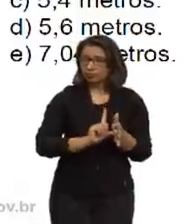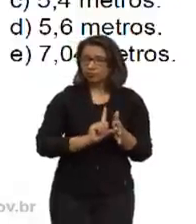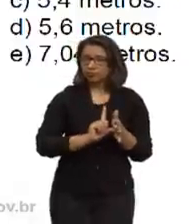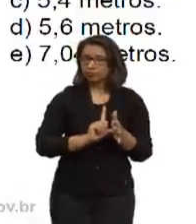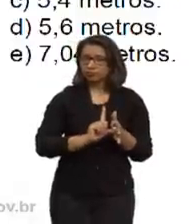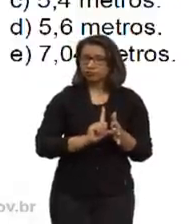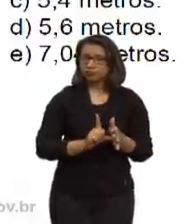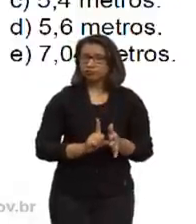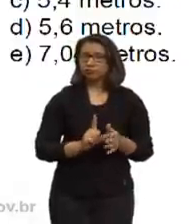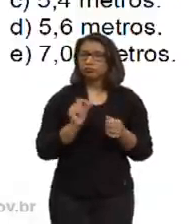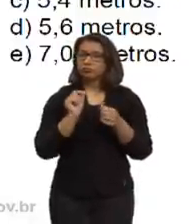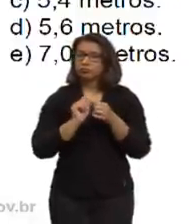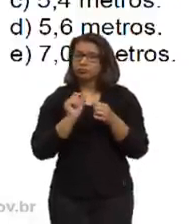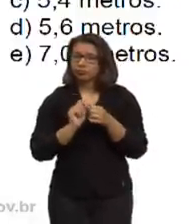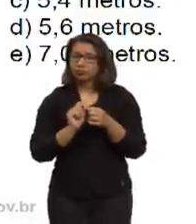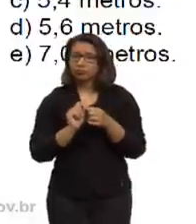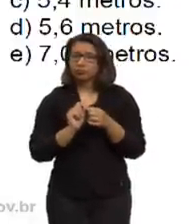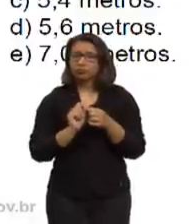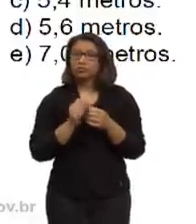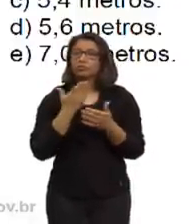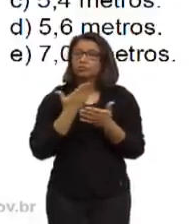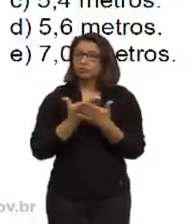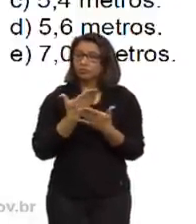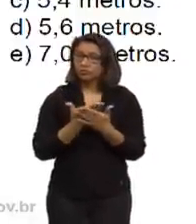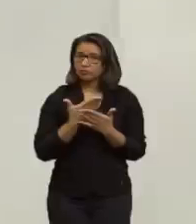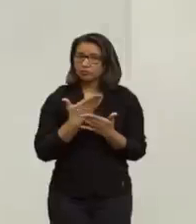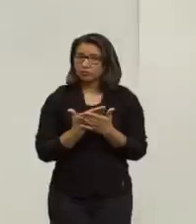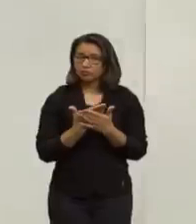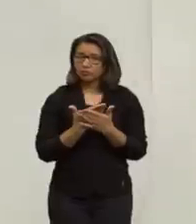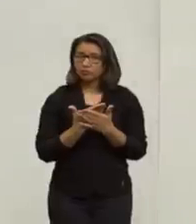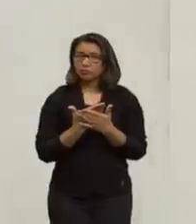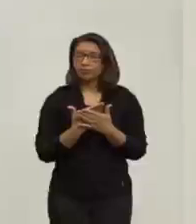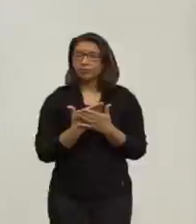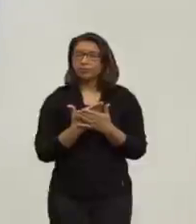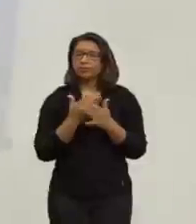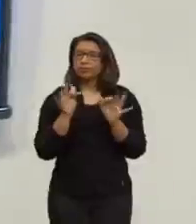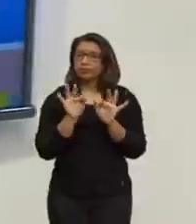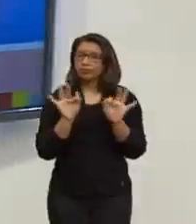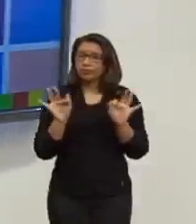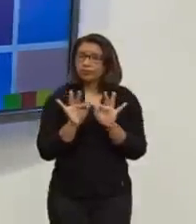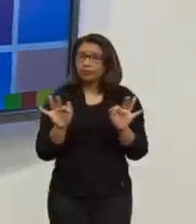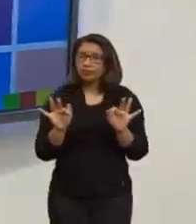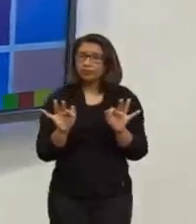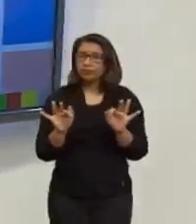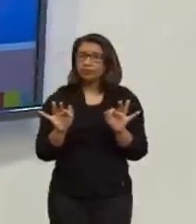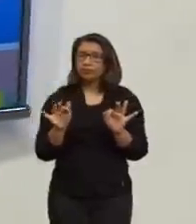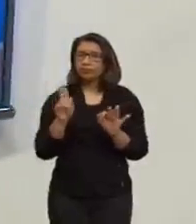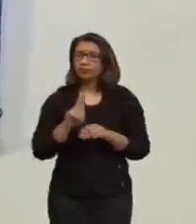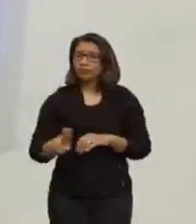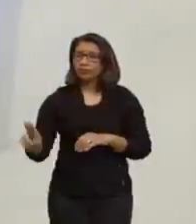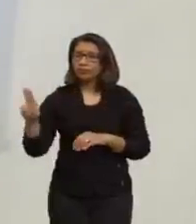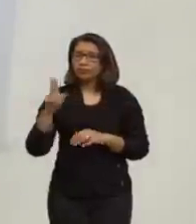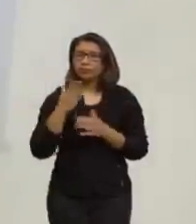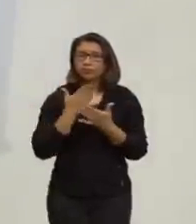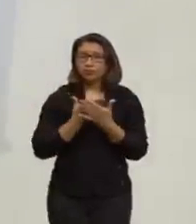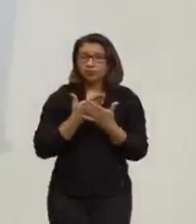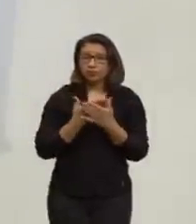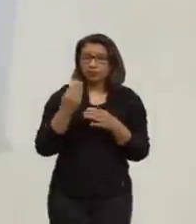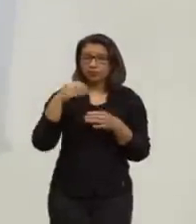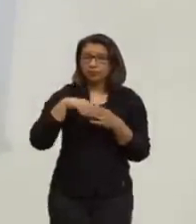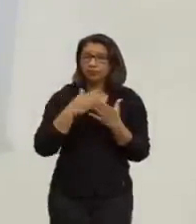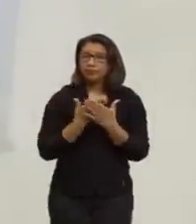trouxe são questões de nós estudarmos mesmo, né? Aplicações que muitas vezes são feitas em sala de aula pela prof, né? E